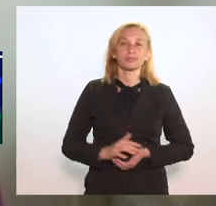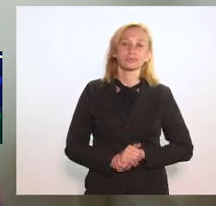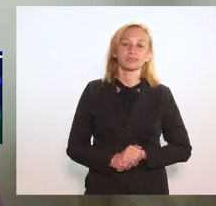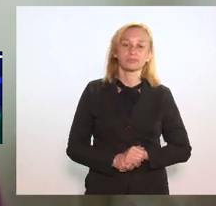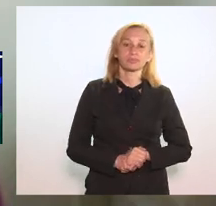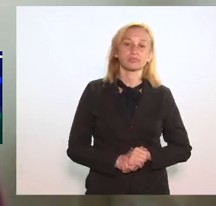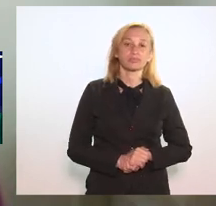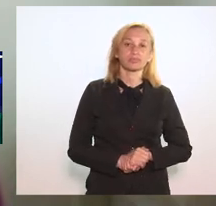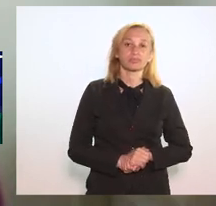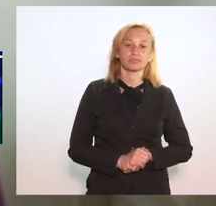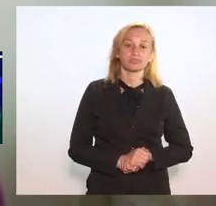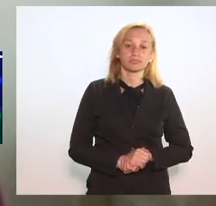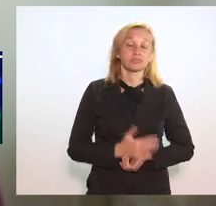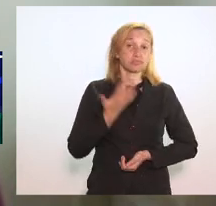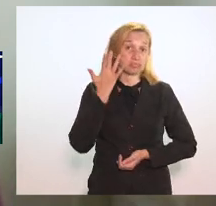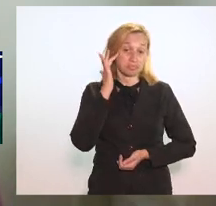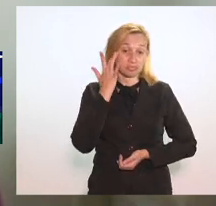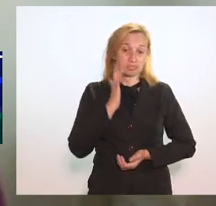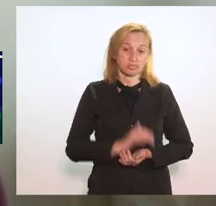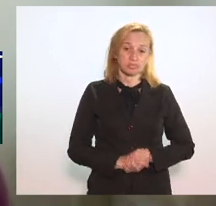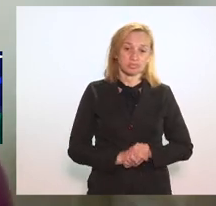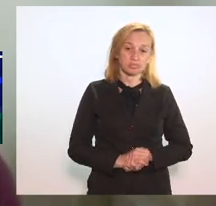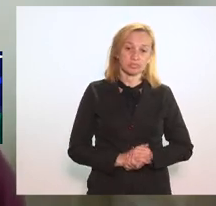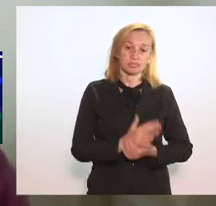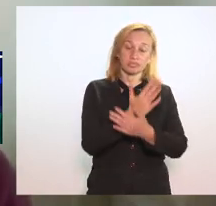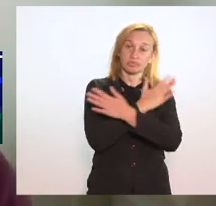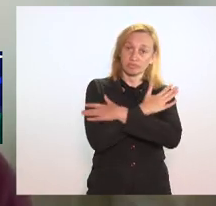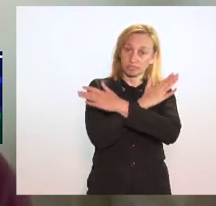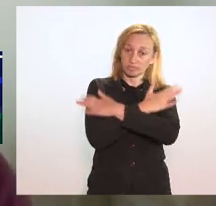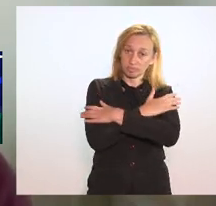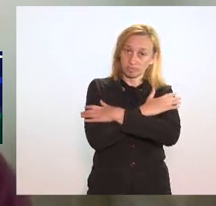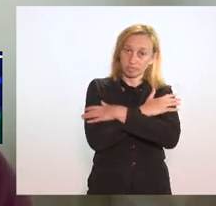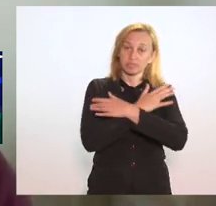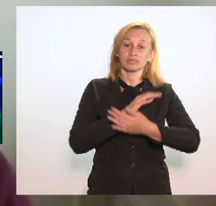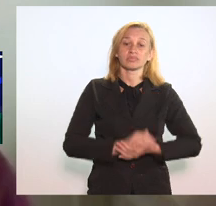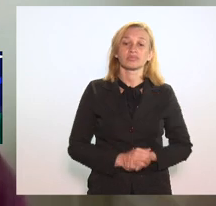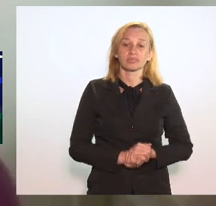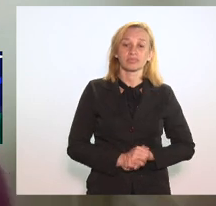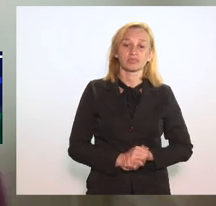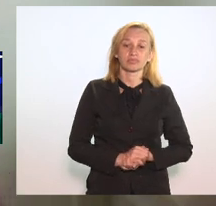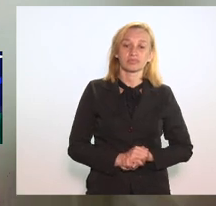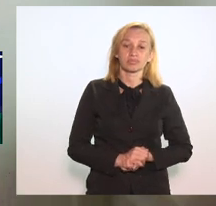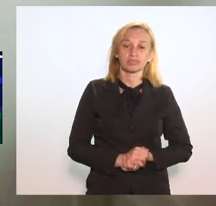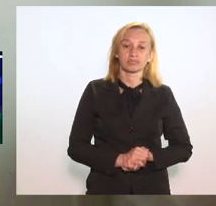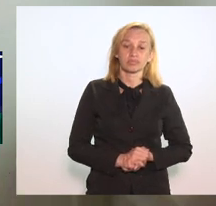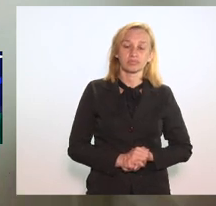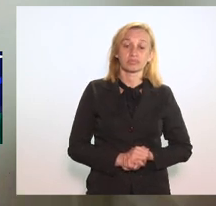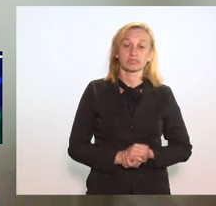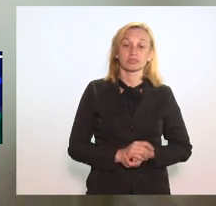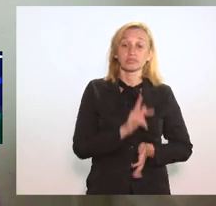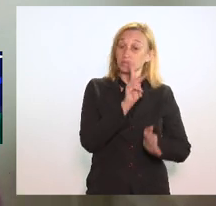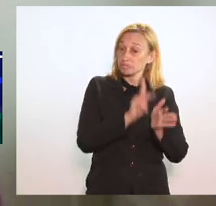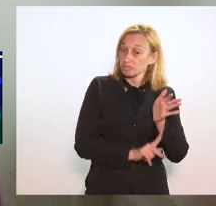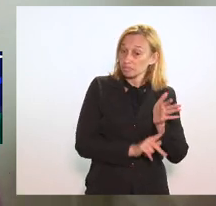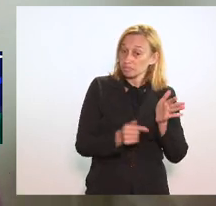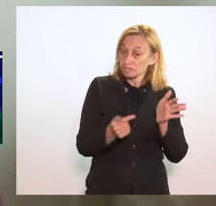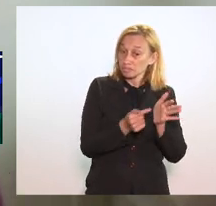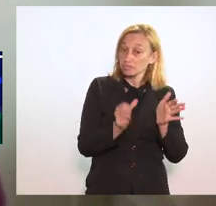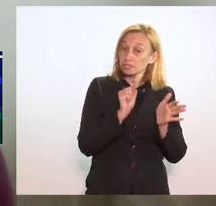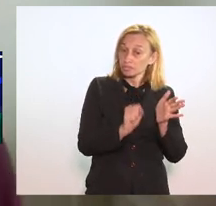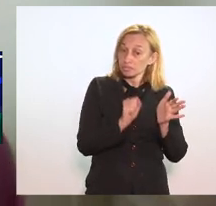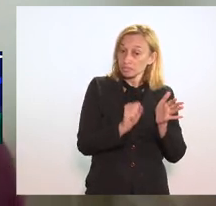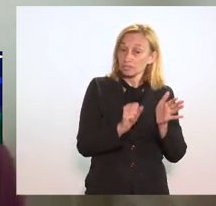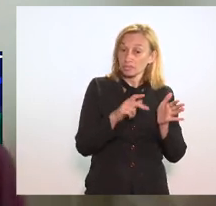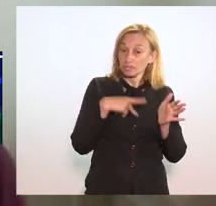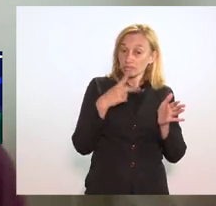acho que investir feriado e este projeto direito poderia